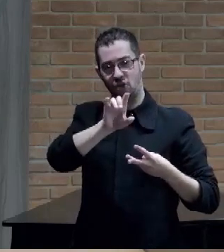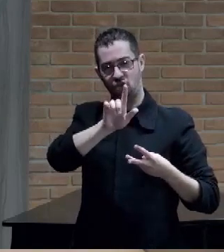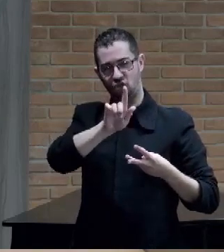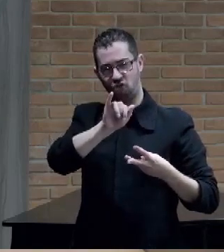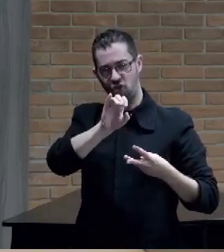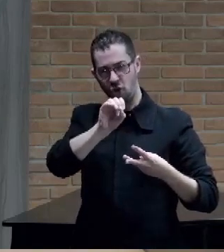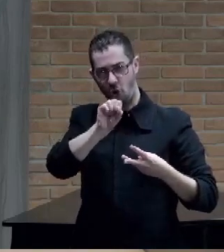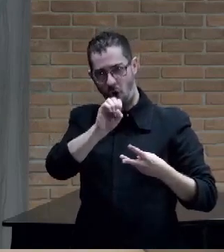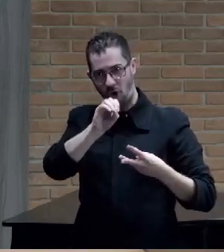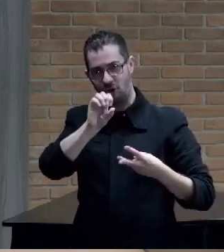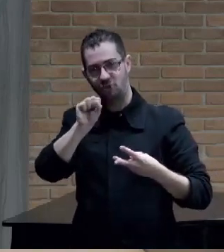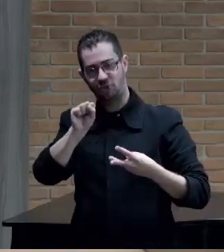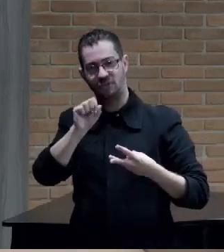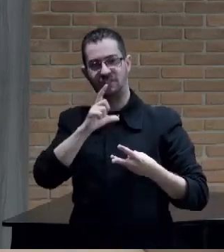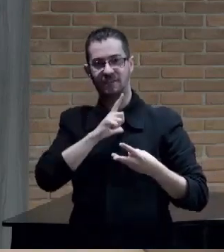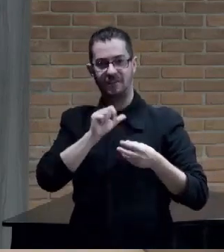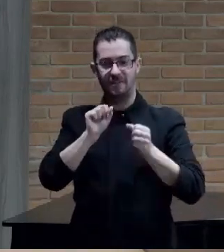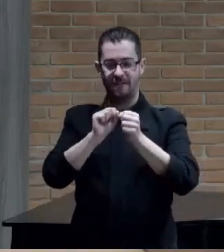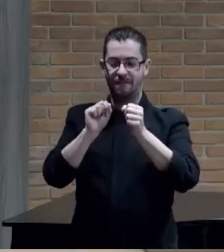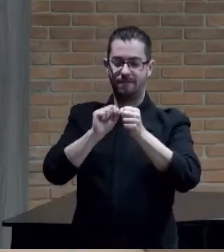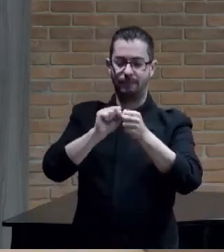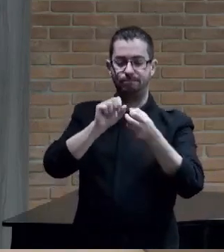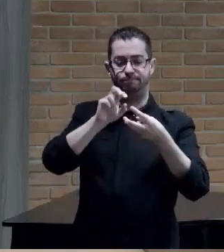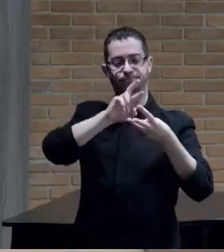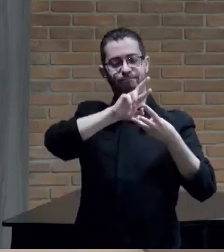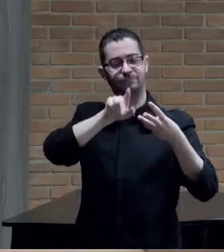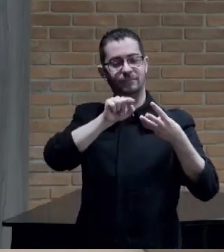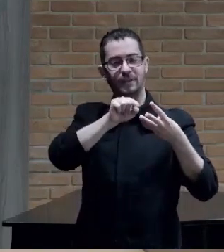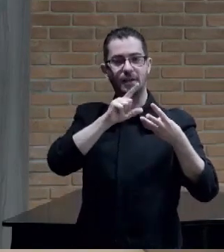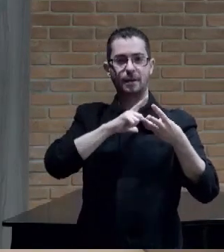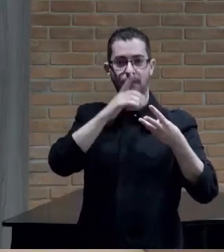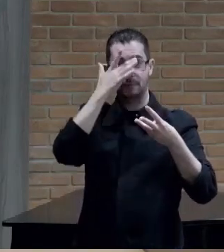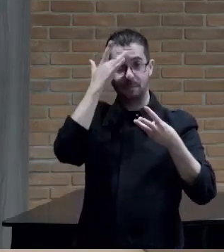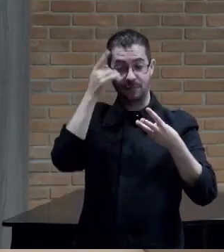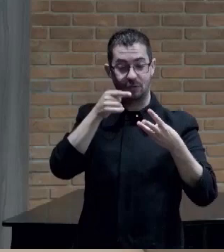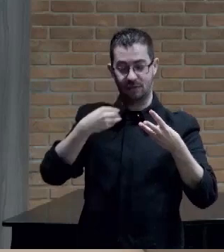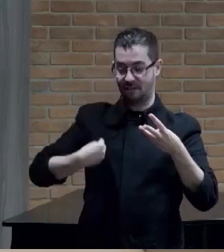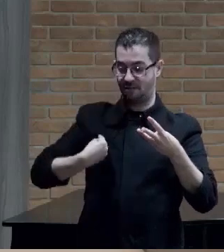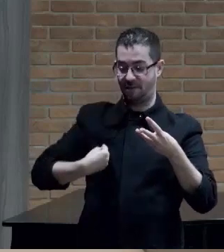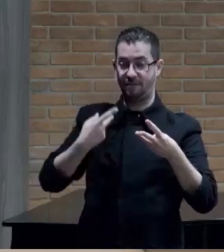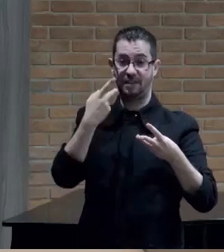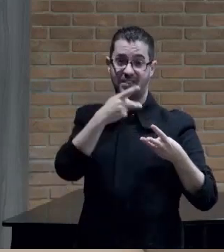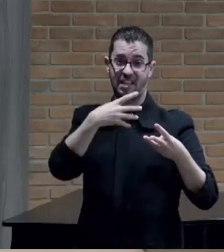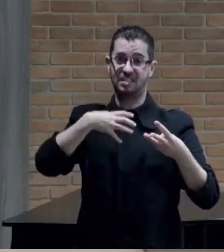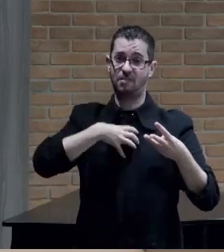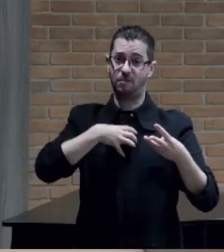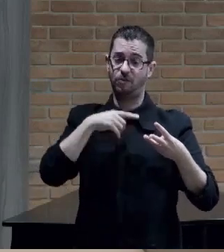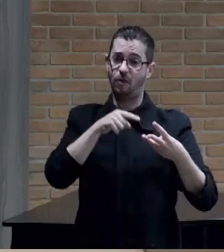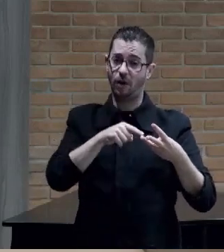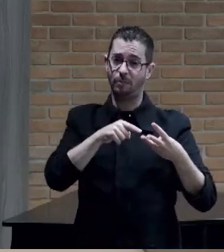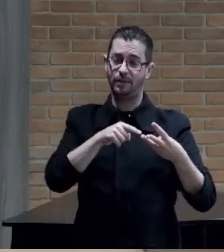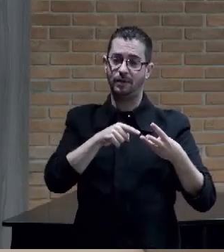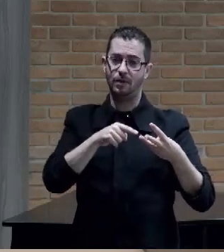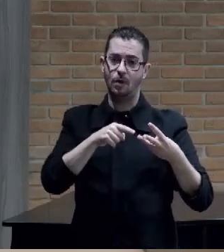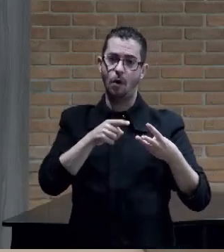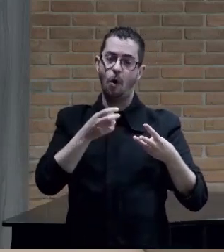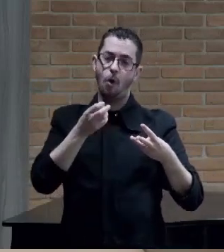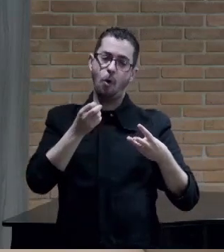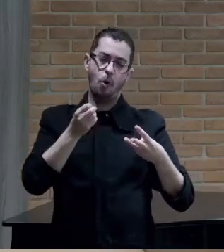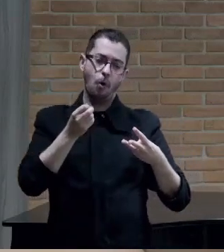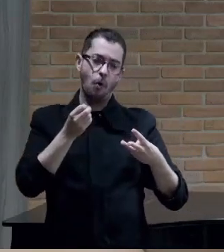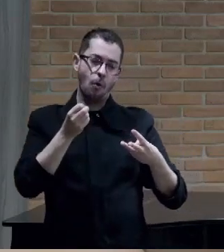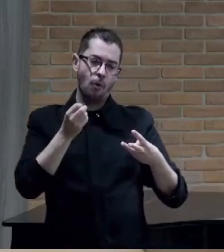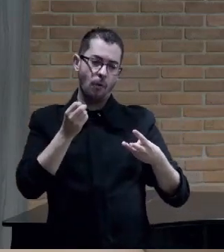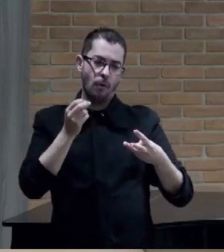práticas religiosas. Basicamente, as pessoas se dividem dessa maneira. Ou são extremamente hostis a Deus,